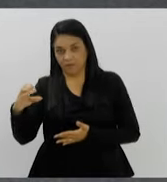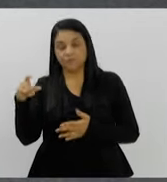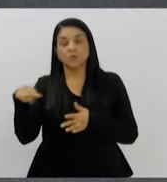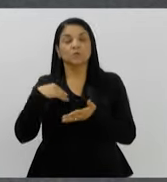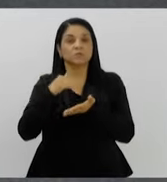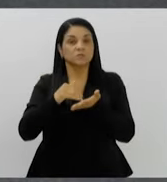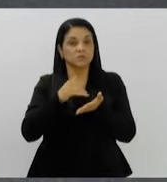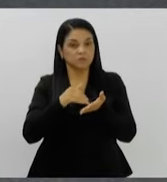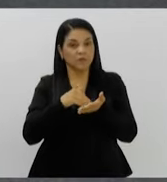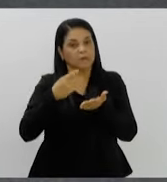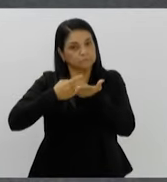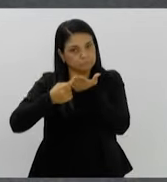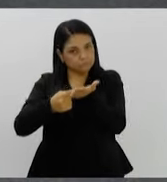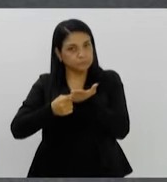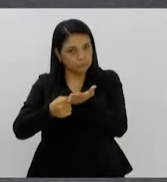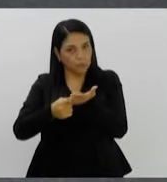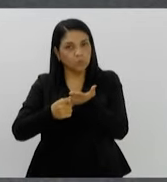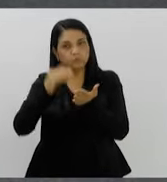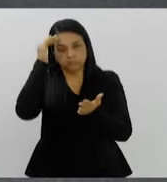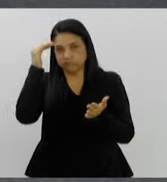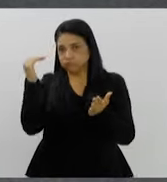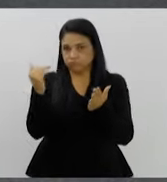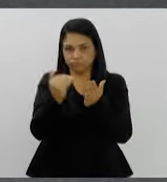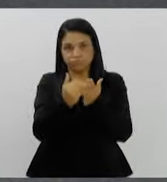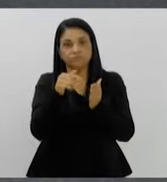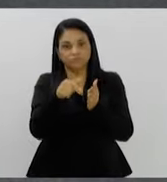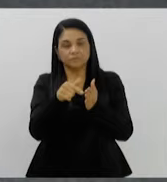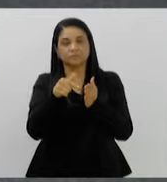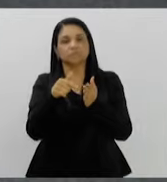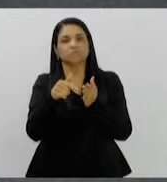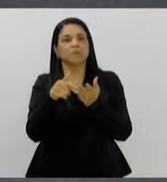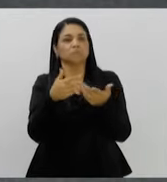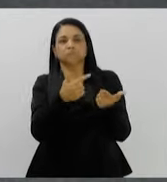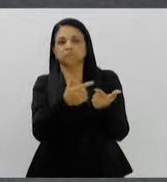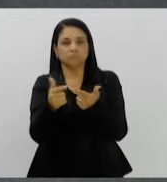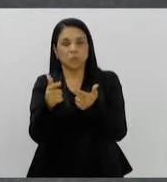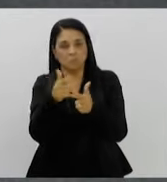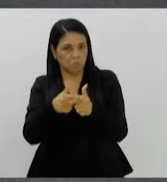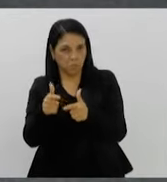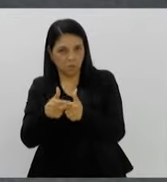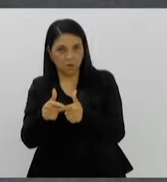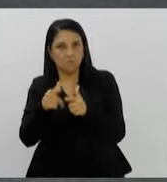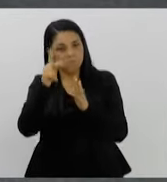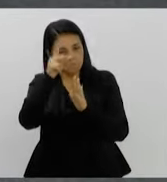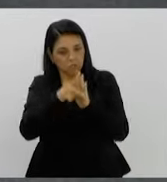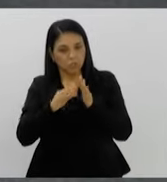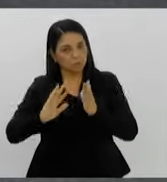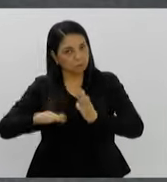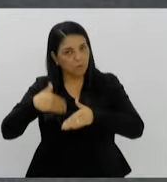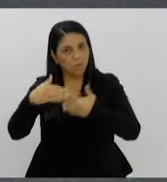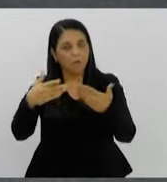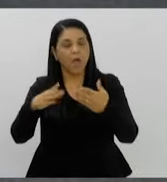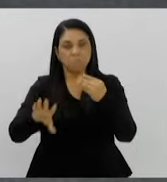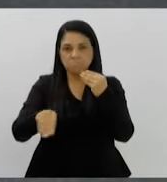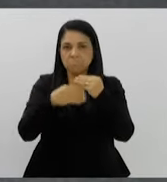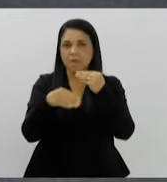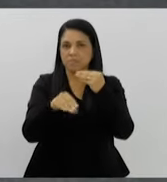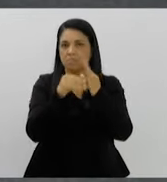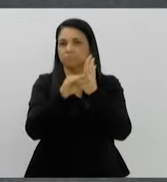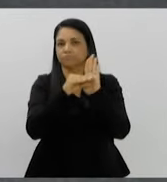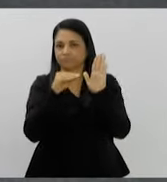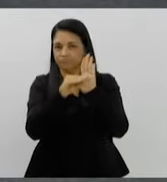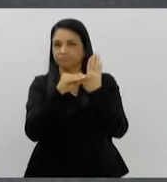acordo e disse que por ele não há qualquer óbice a tramitação do projeto e Ele propôs várias emendas que nós vamos